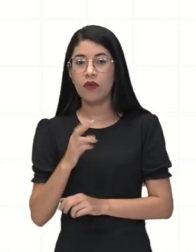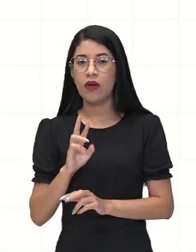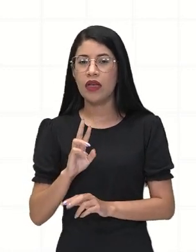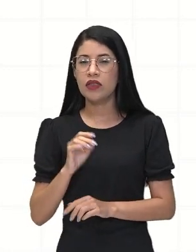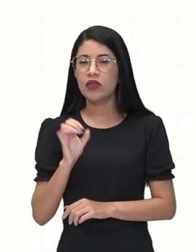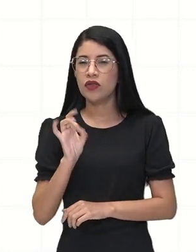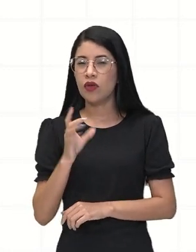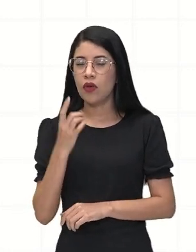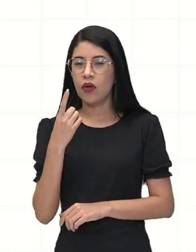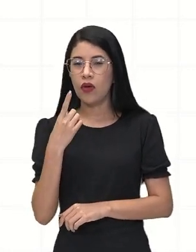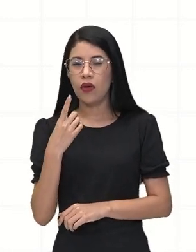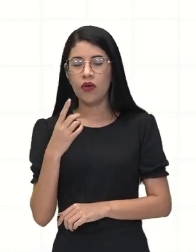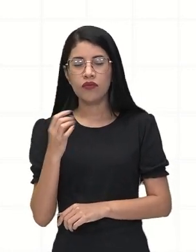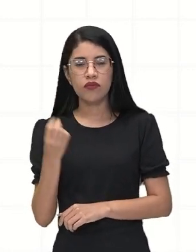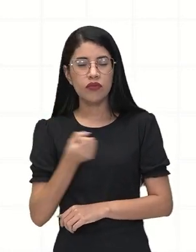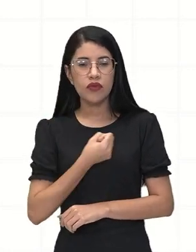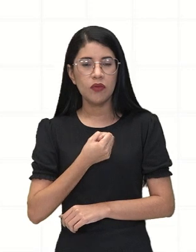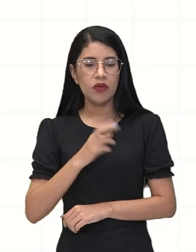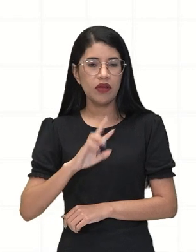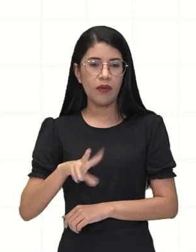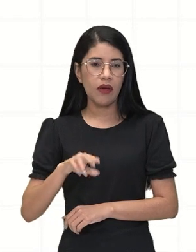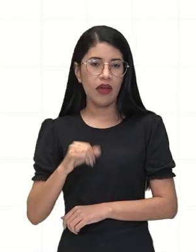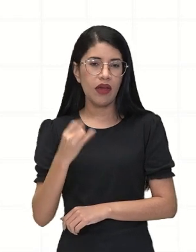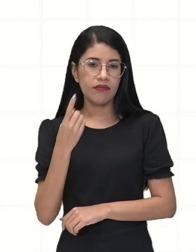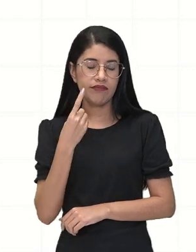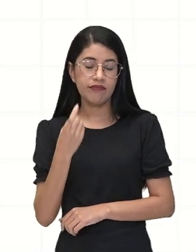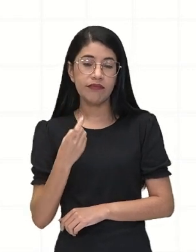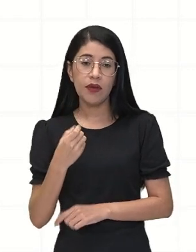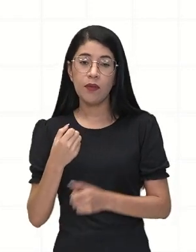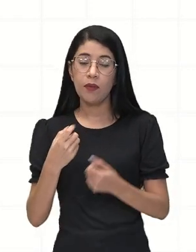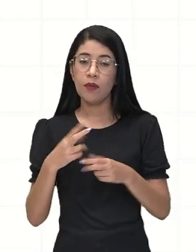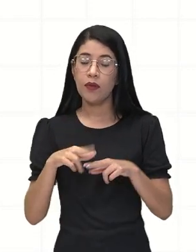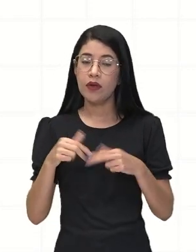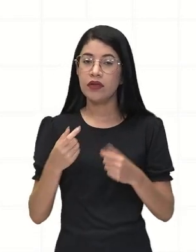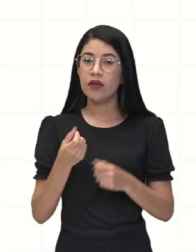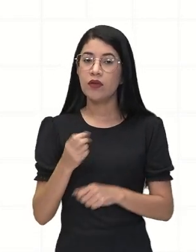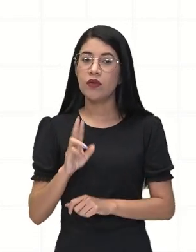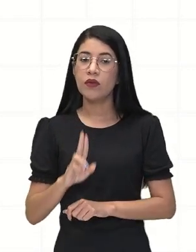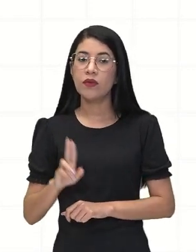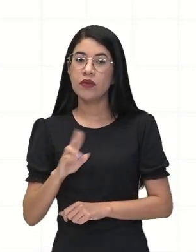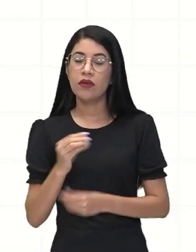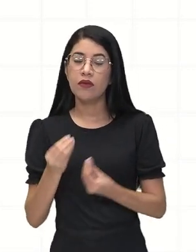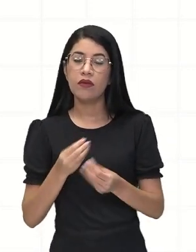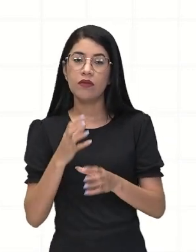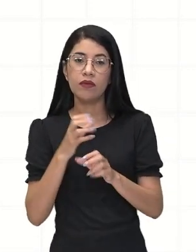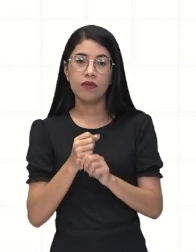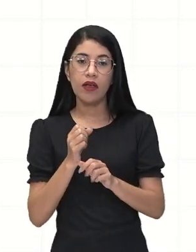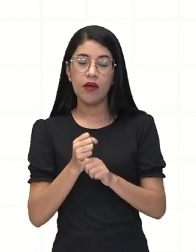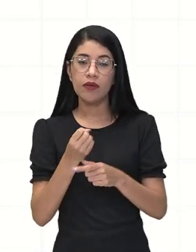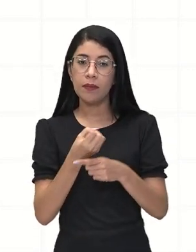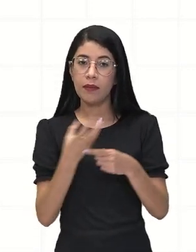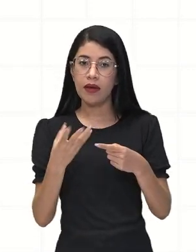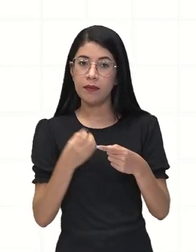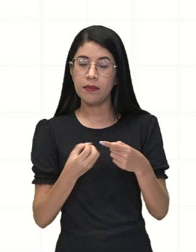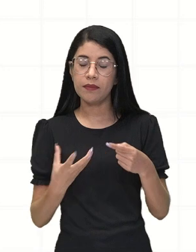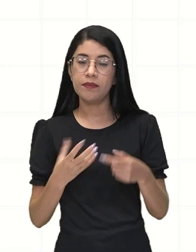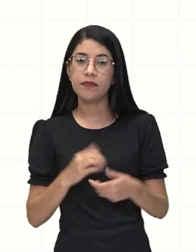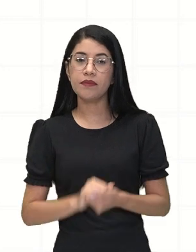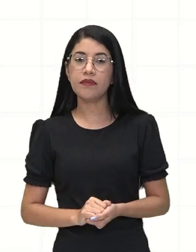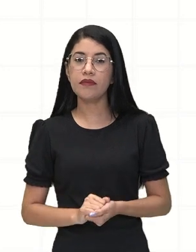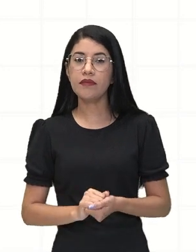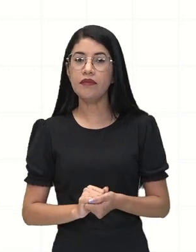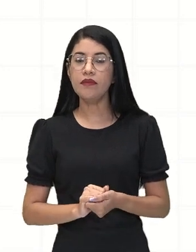Por isso que é mais utilizado na álgebra, beleza? Então, vamos aqui ver a fatoração